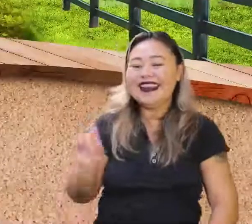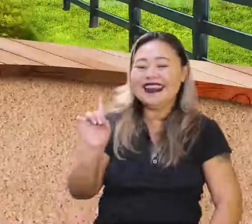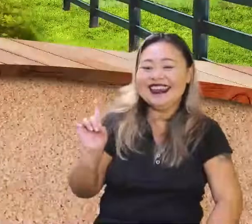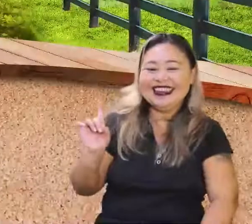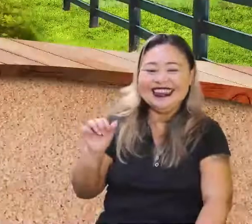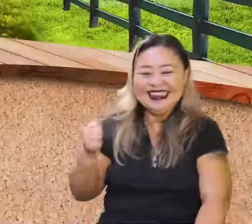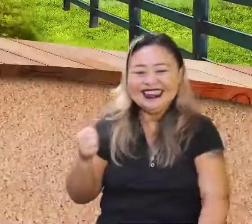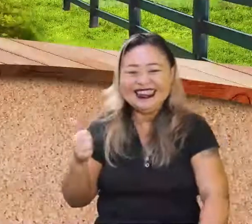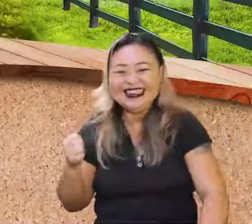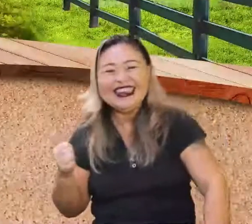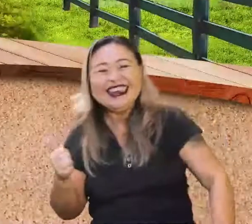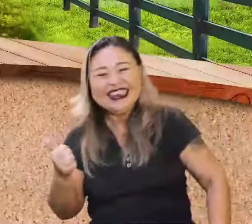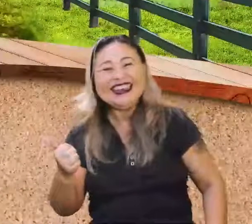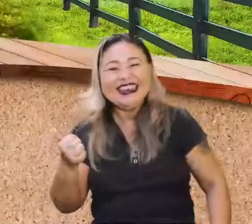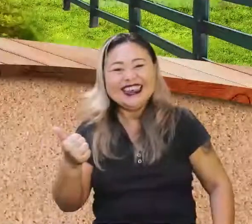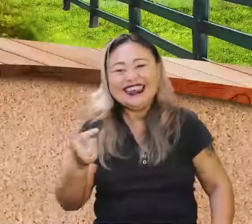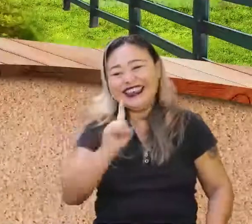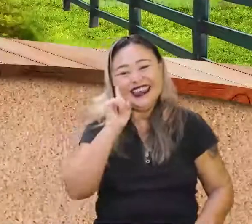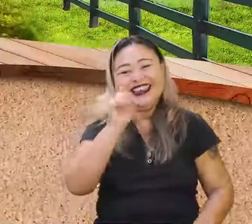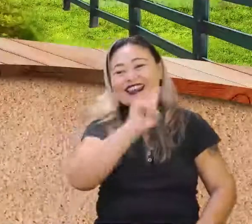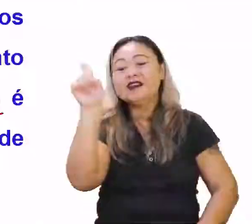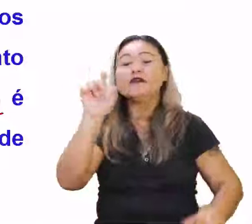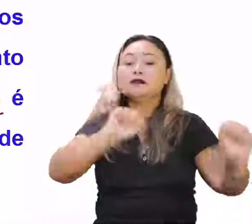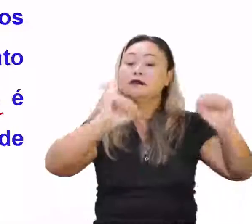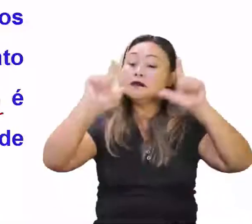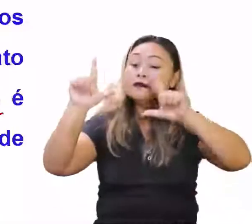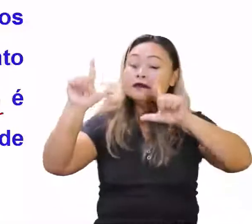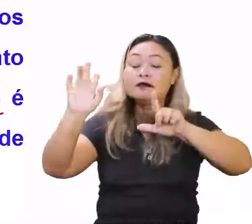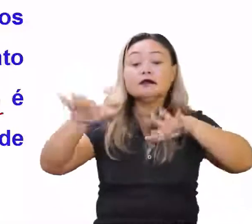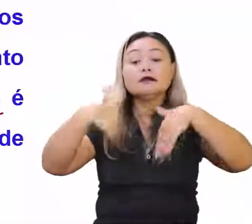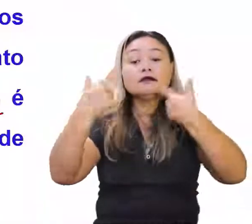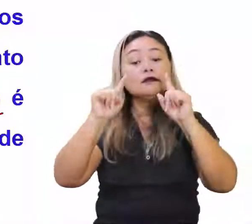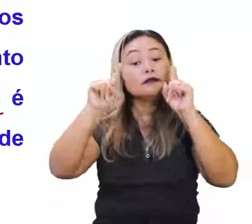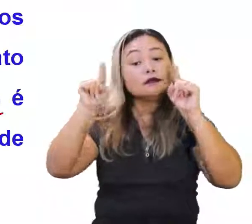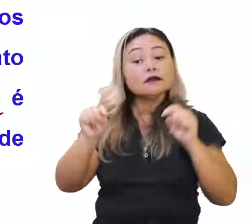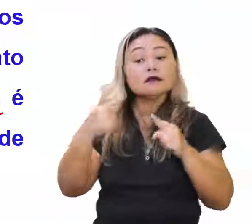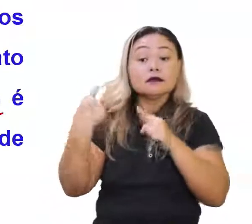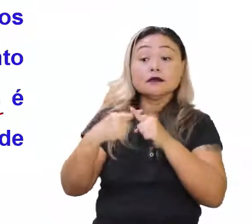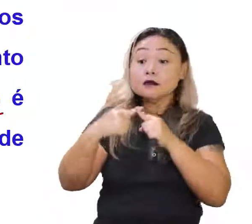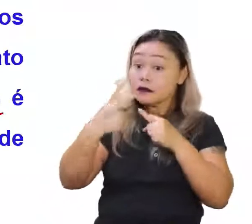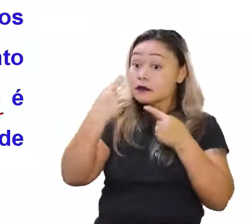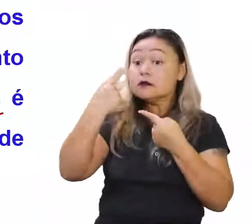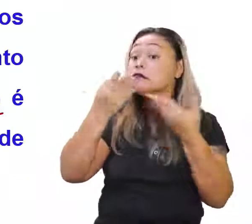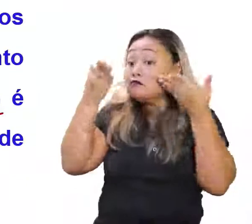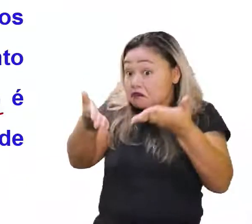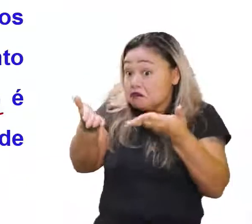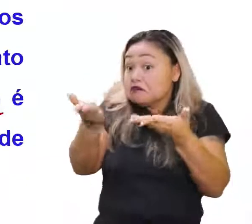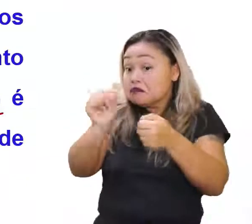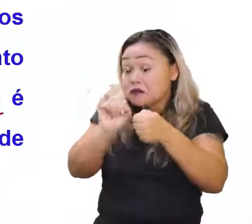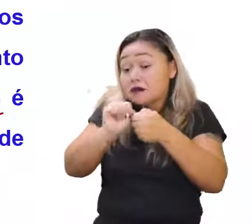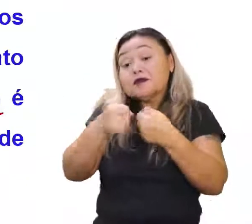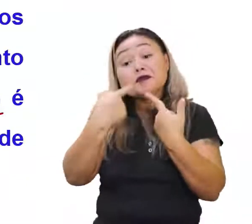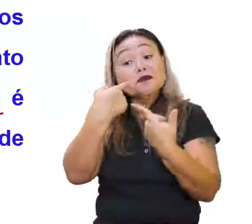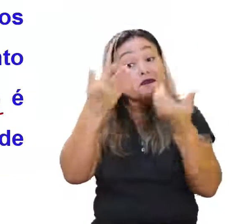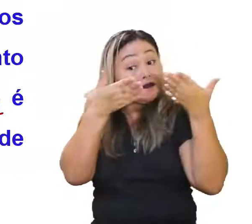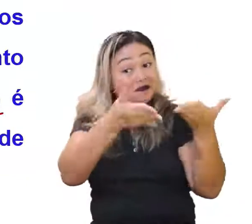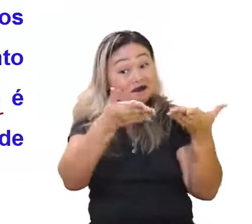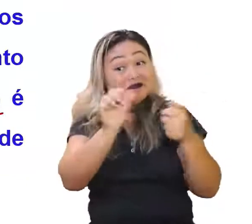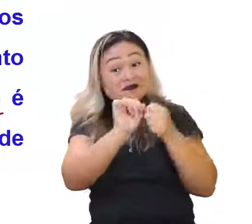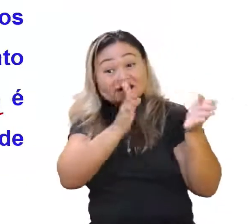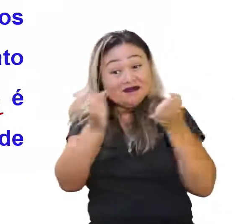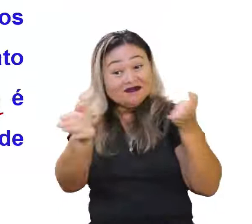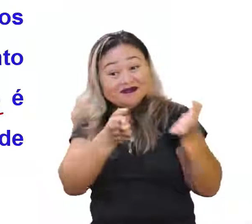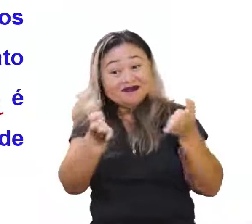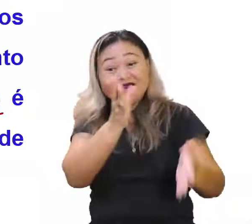Obrigado, meus senhores. Agora sim, na tela, meus queridos. Abri um parênteses aí, porque ele está falando de insumo. Na hora que a gente for falar